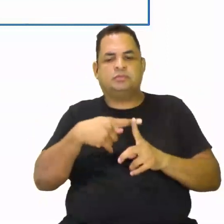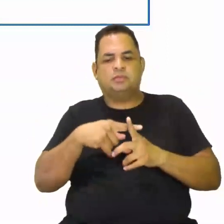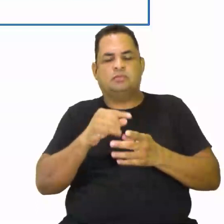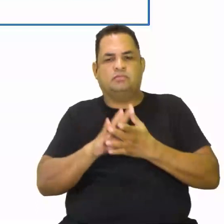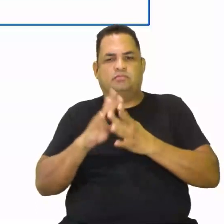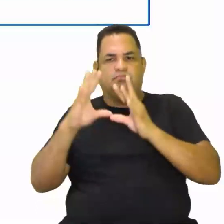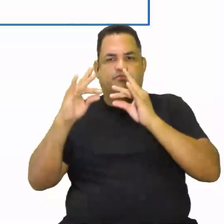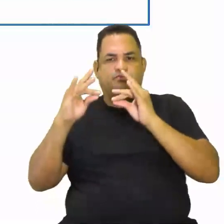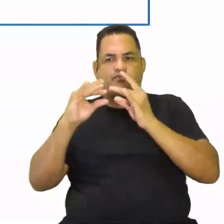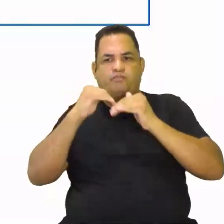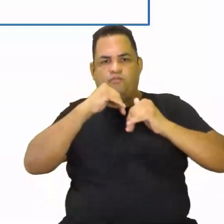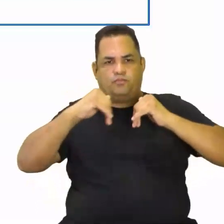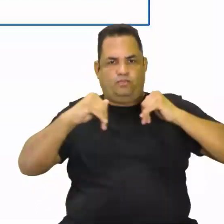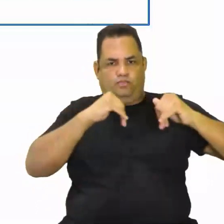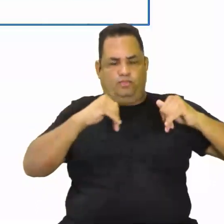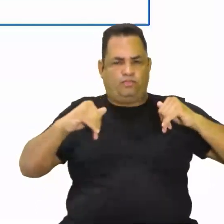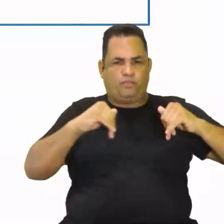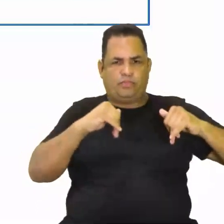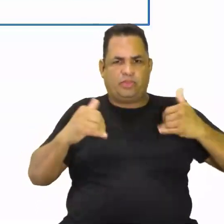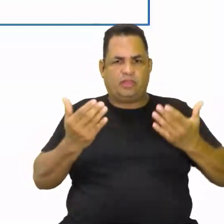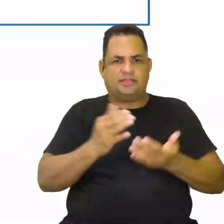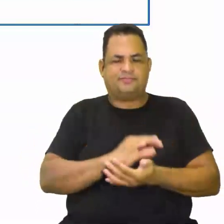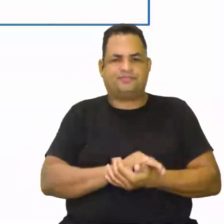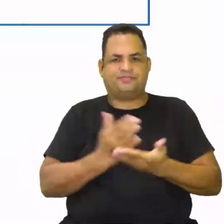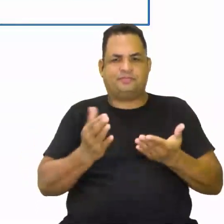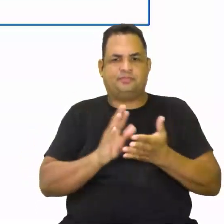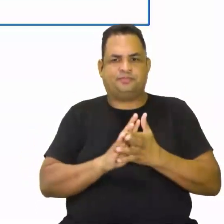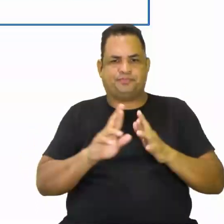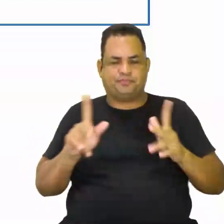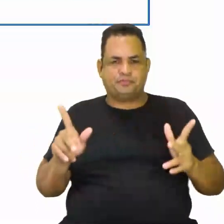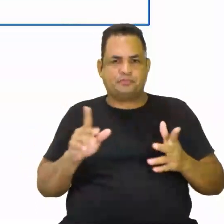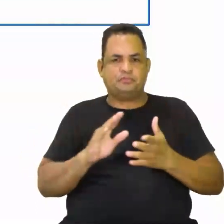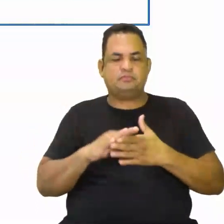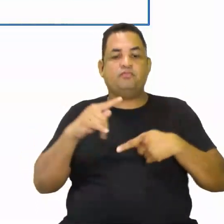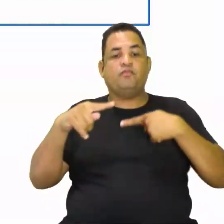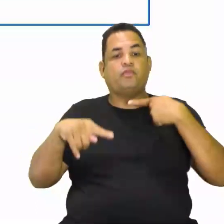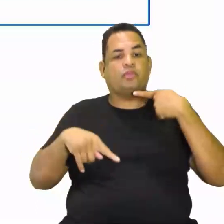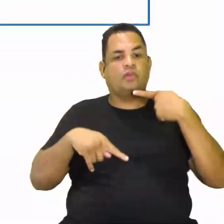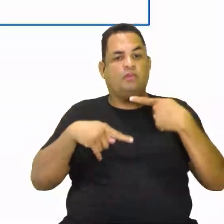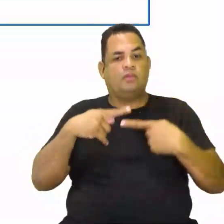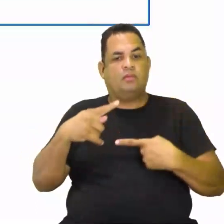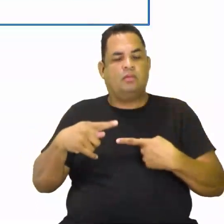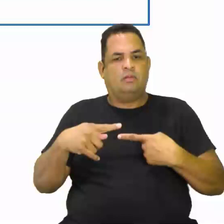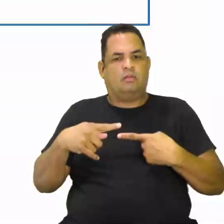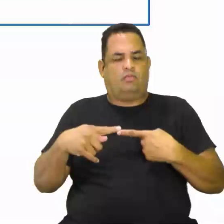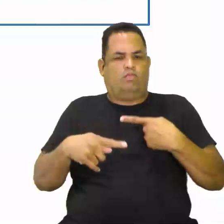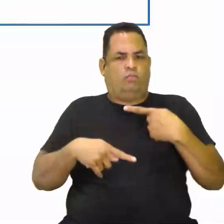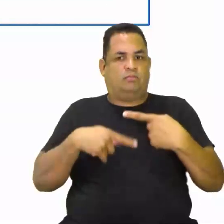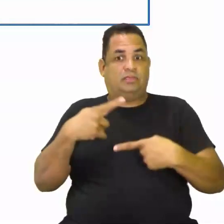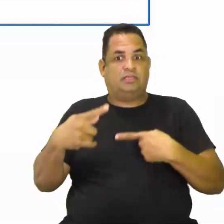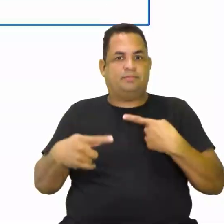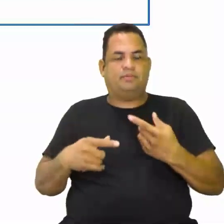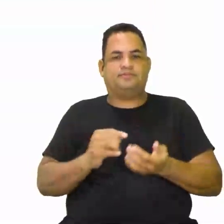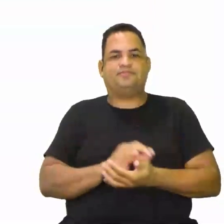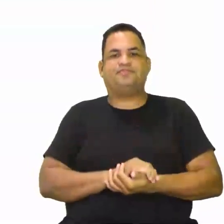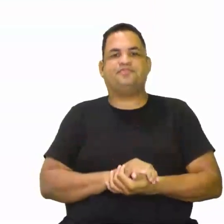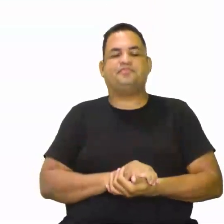condensação devido à temperatura de ebulição dos componentes ser muito distante. Na sequência, vamos ver agora